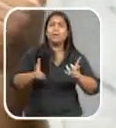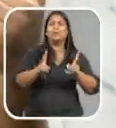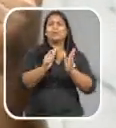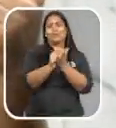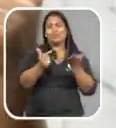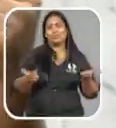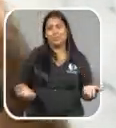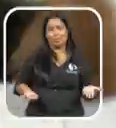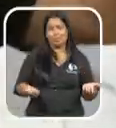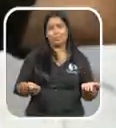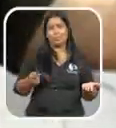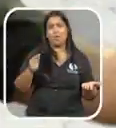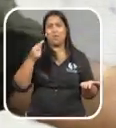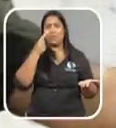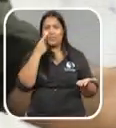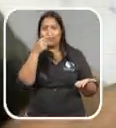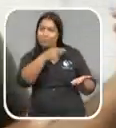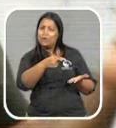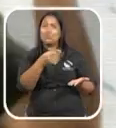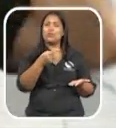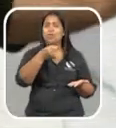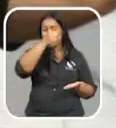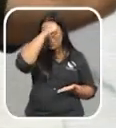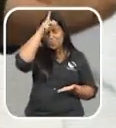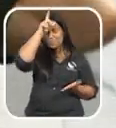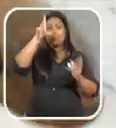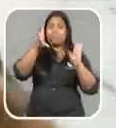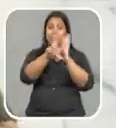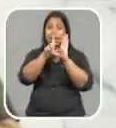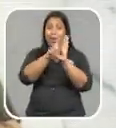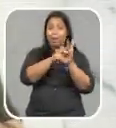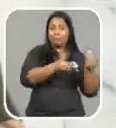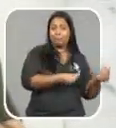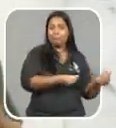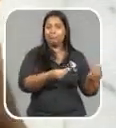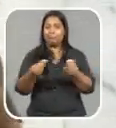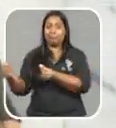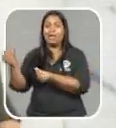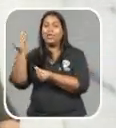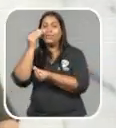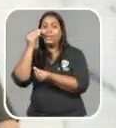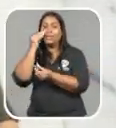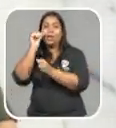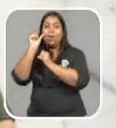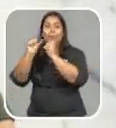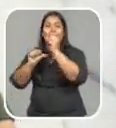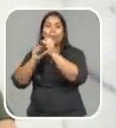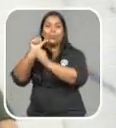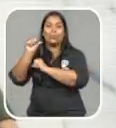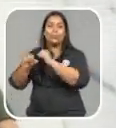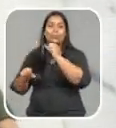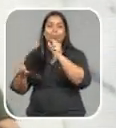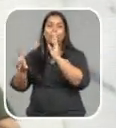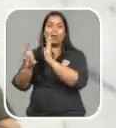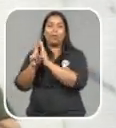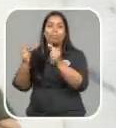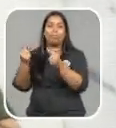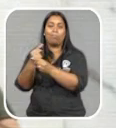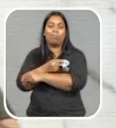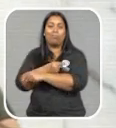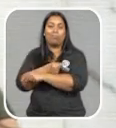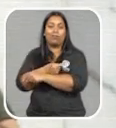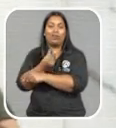lei aqui para tentar corrigir uma inconstitucionalidade de gratificações ilegais e de